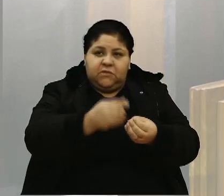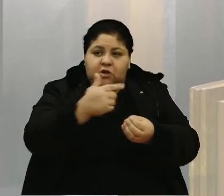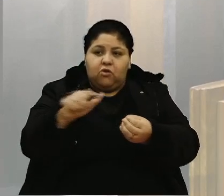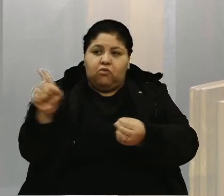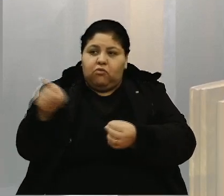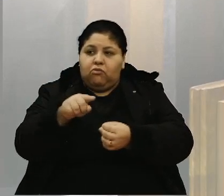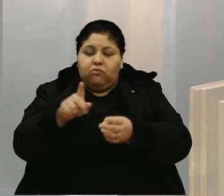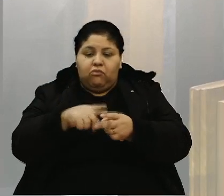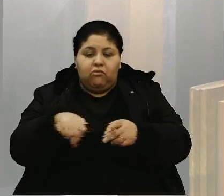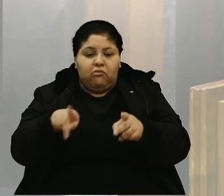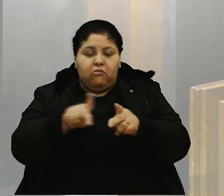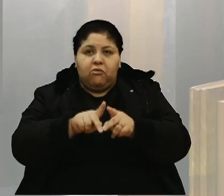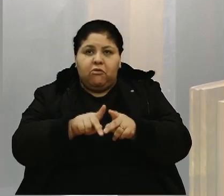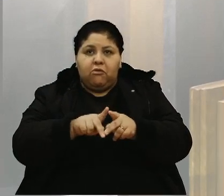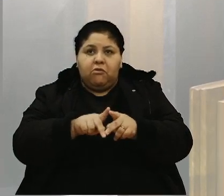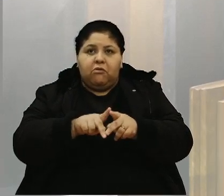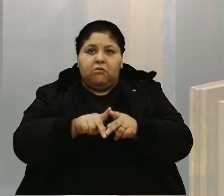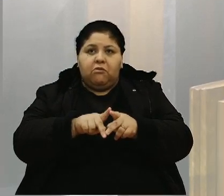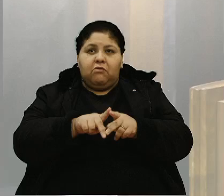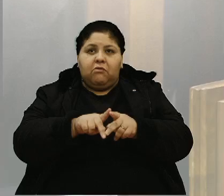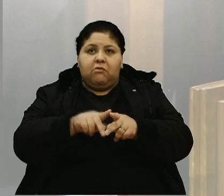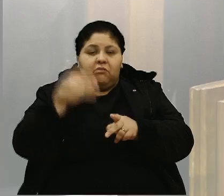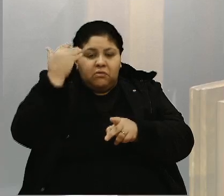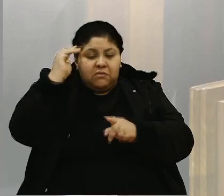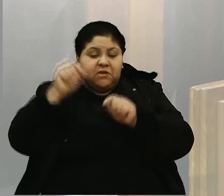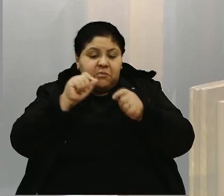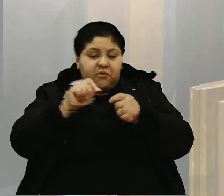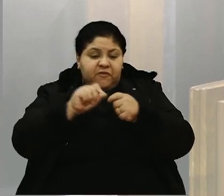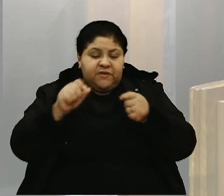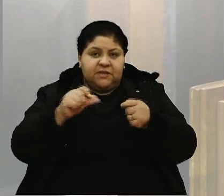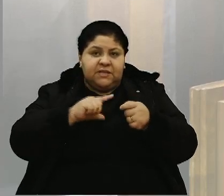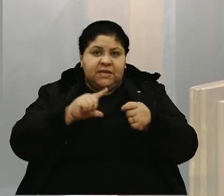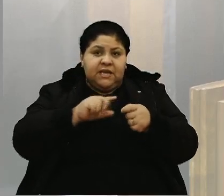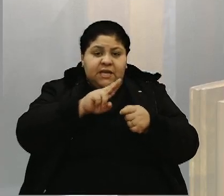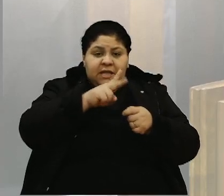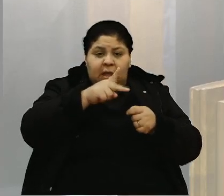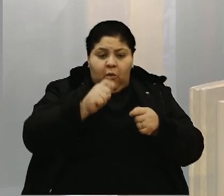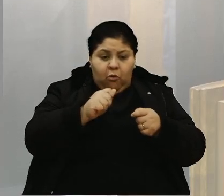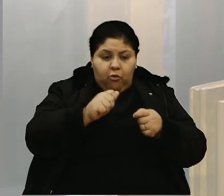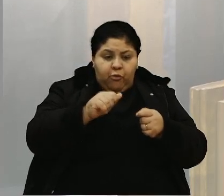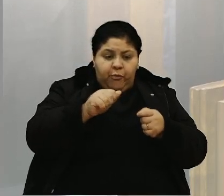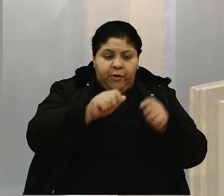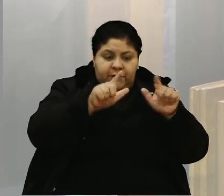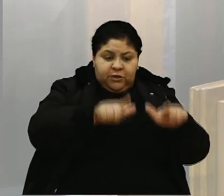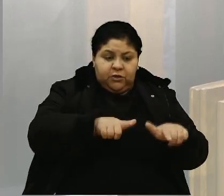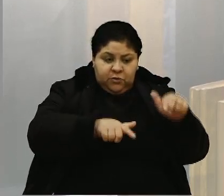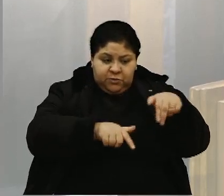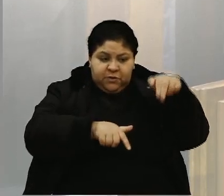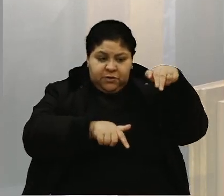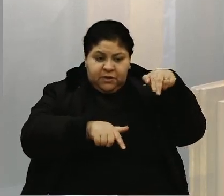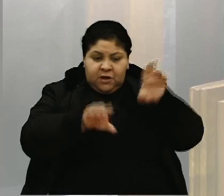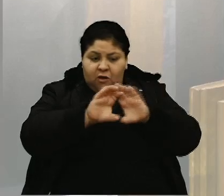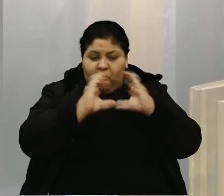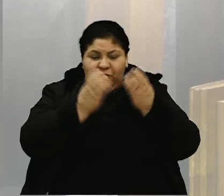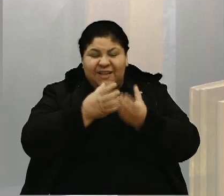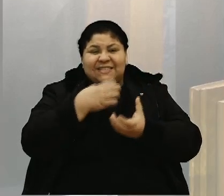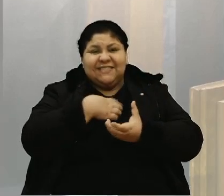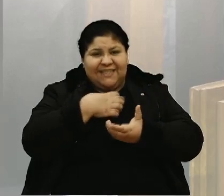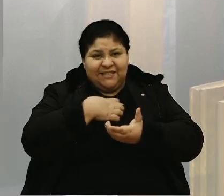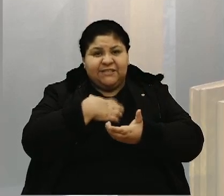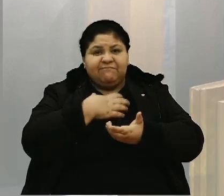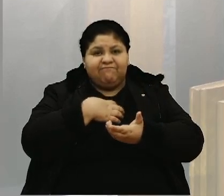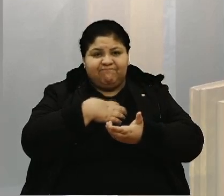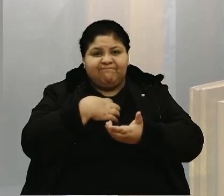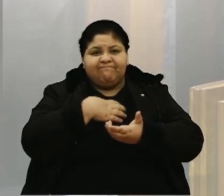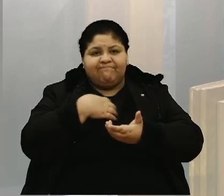e a população realmente está perdida. Ela tem que ir lá na UPA Zona Norte, né, para ter atendida. A comunidade está sentindo muito isso e está